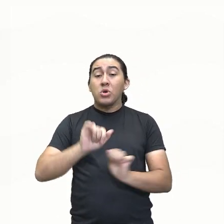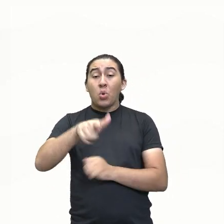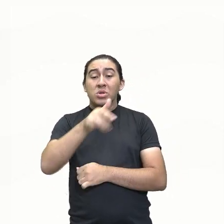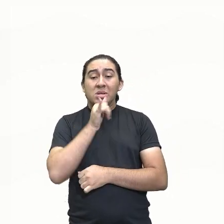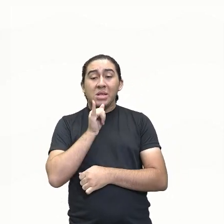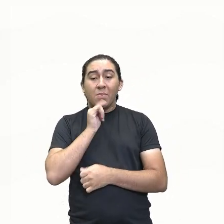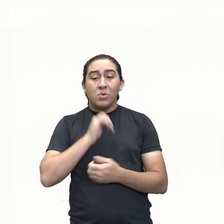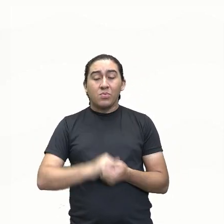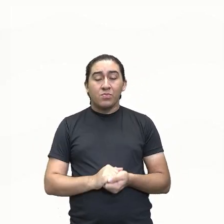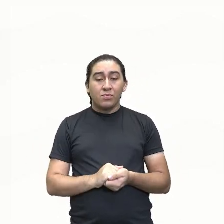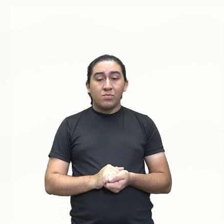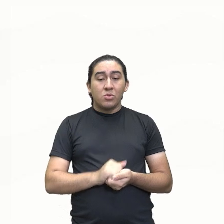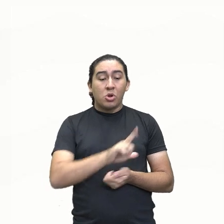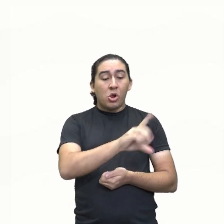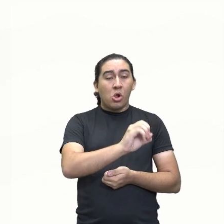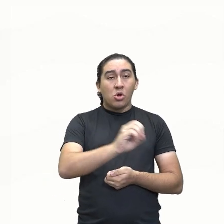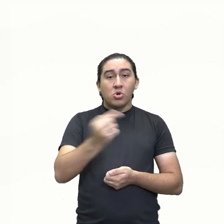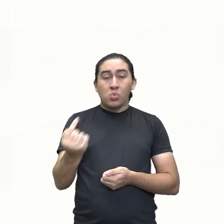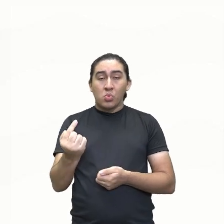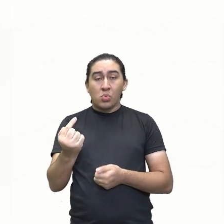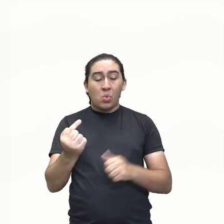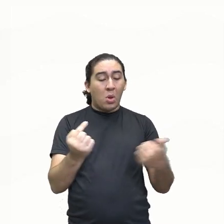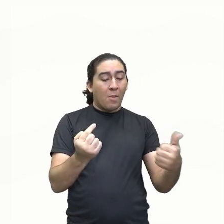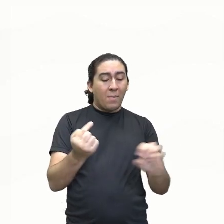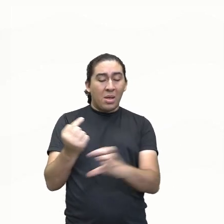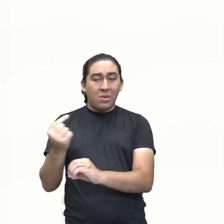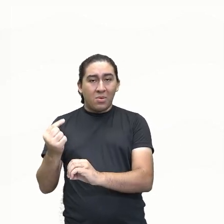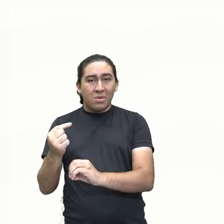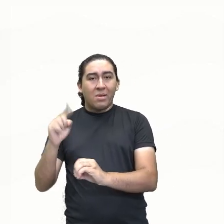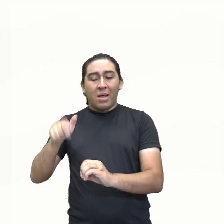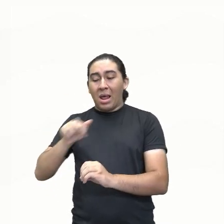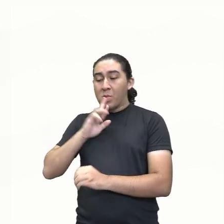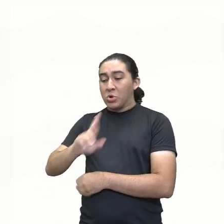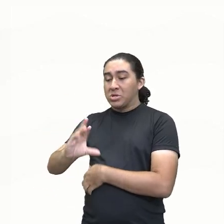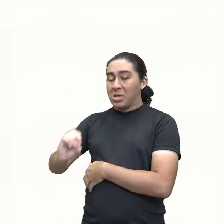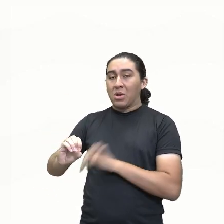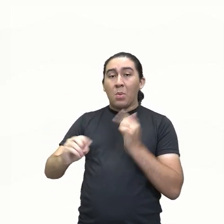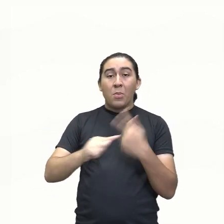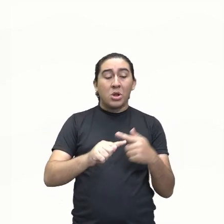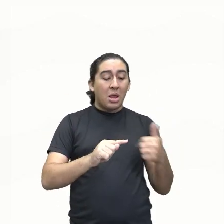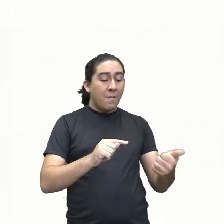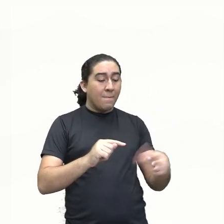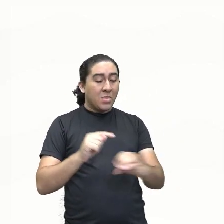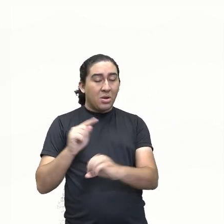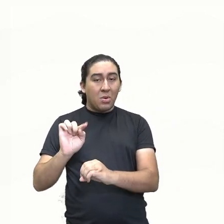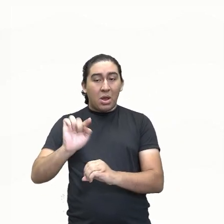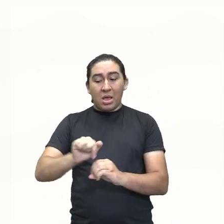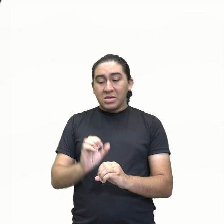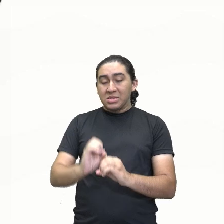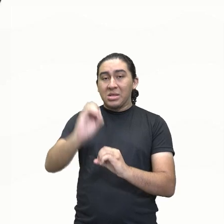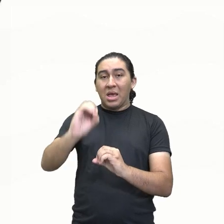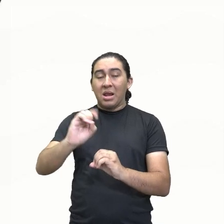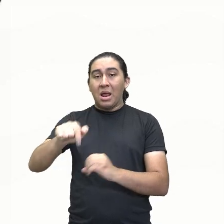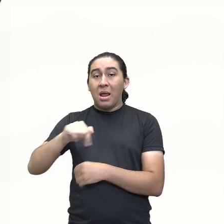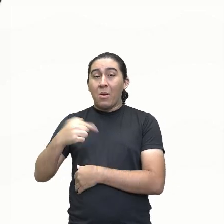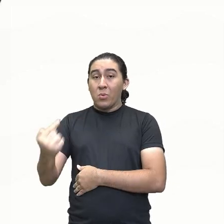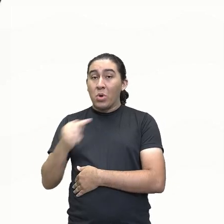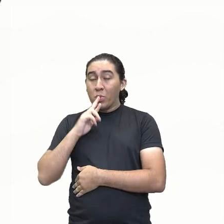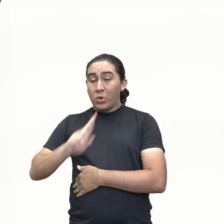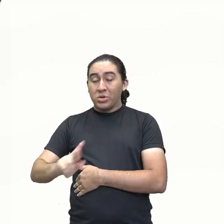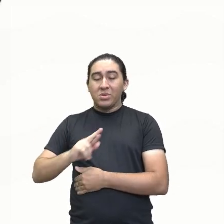exemplo. Log de 1 na base 1000 também vai ser 0, porque 1000 elevado a 0 é igual a 1. Outro